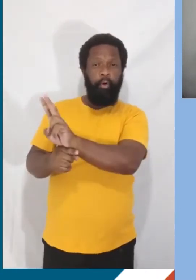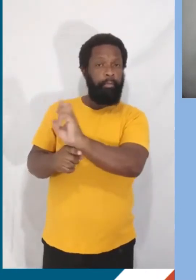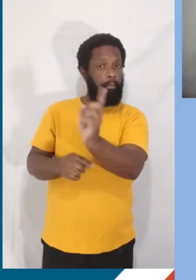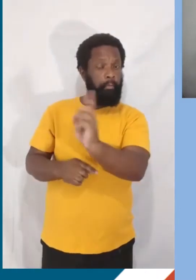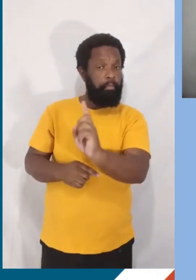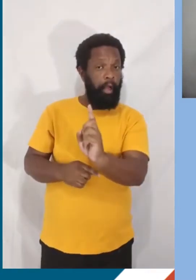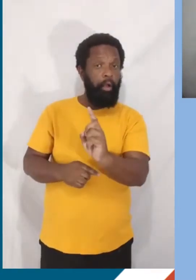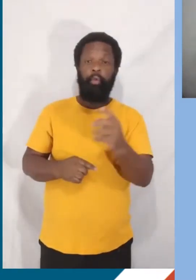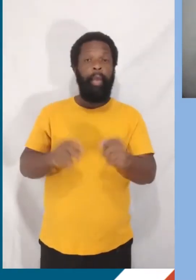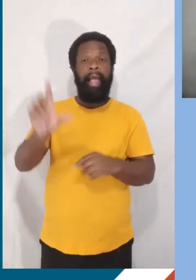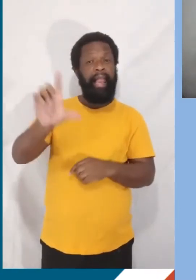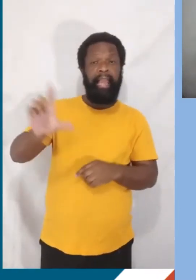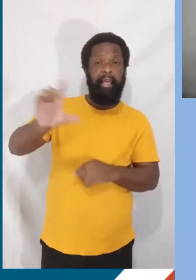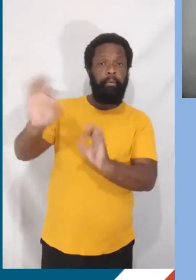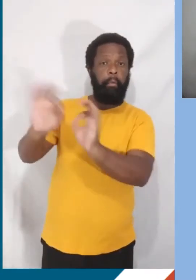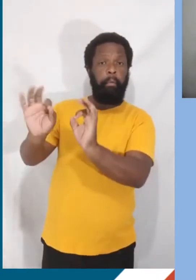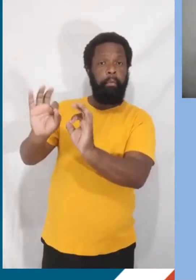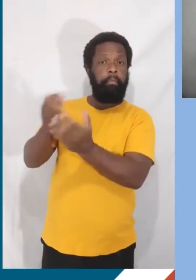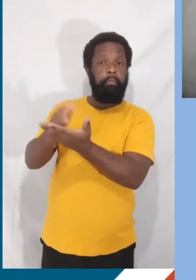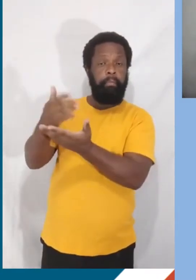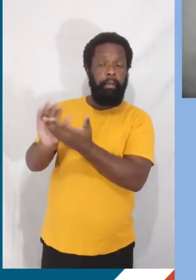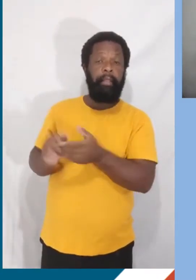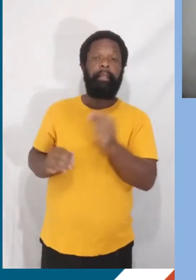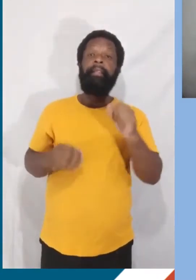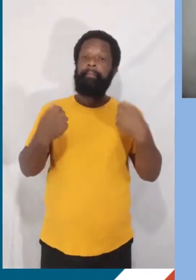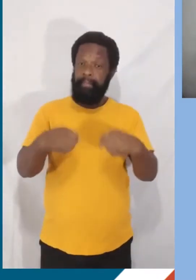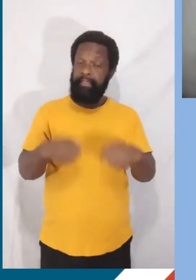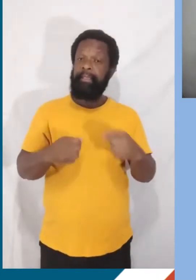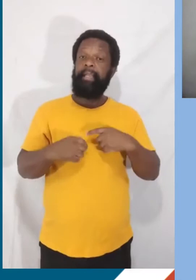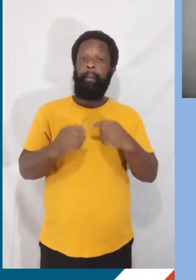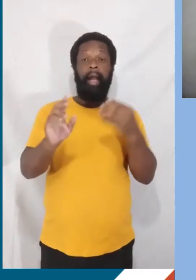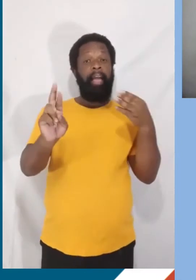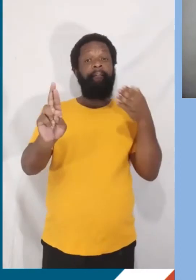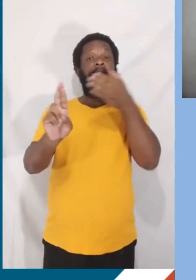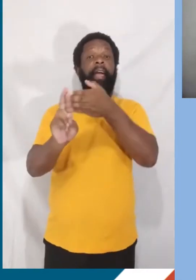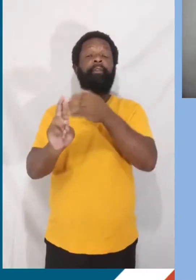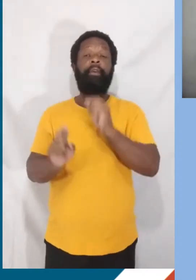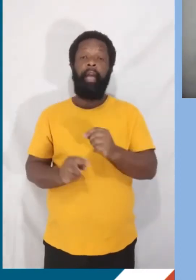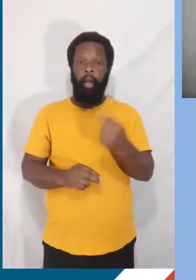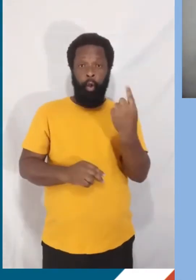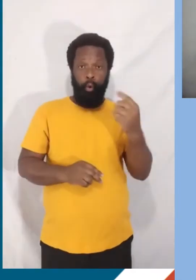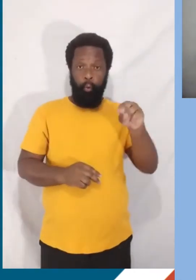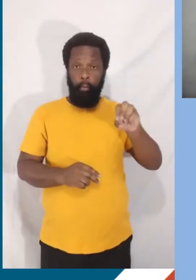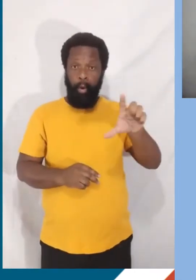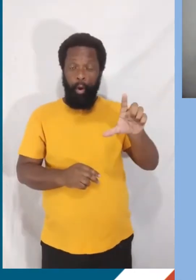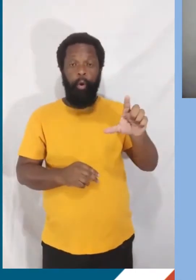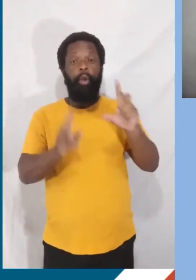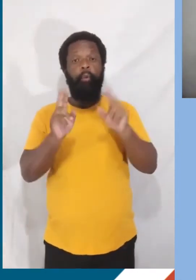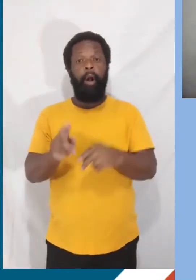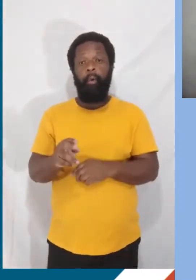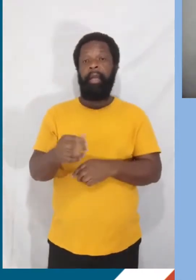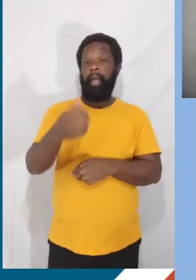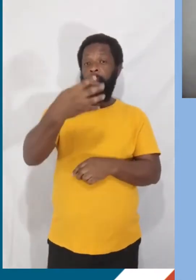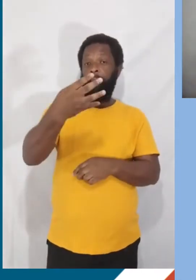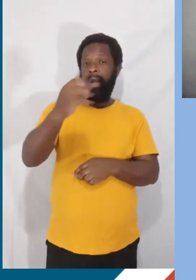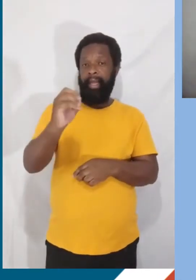volume, 22,4 litros. Aqui a questão não está falando nada de litros, então eu não vou relacionar isso. Então eu sei que eu tenho que ter minha referência. Um mol de NaOH vale 40